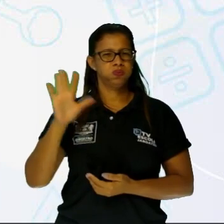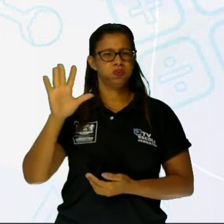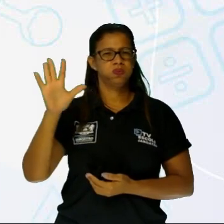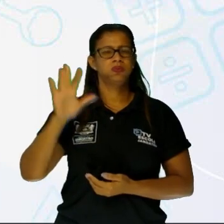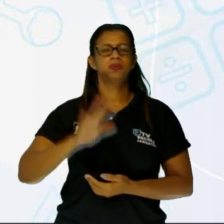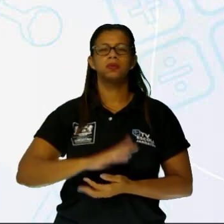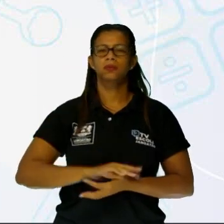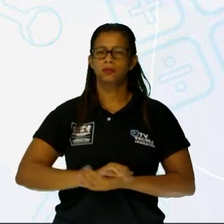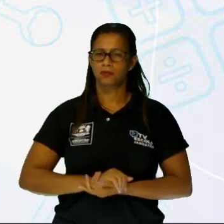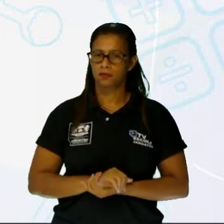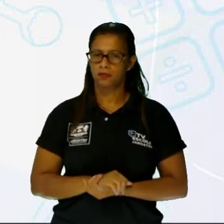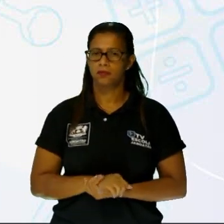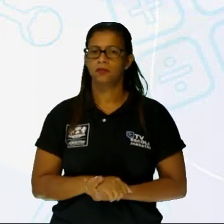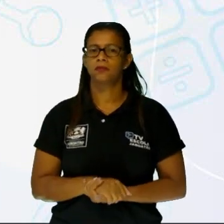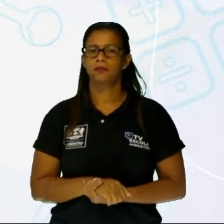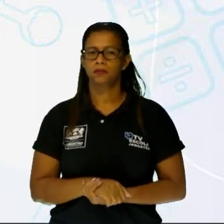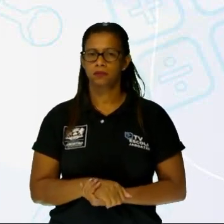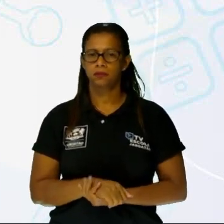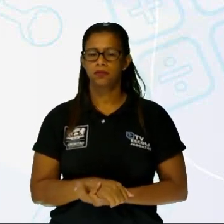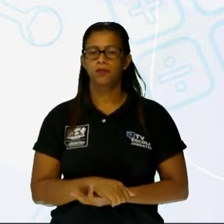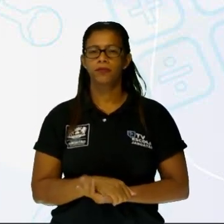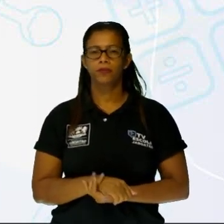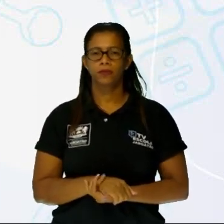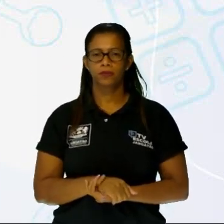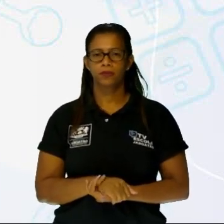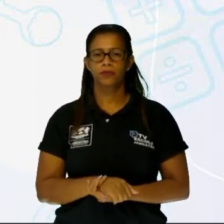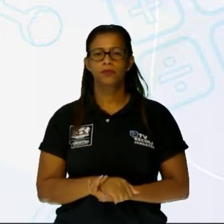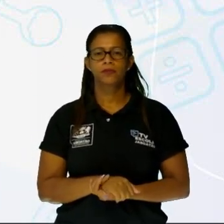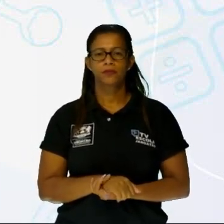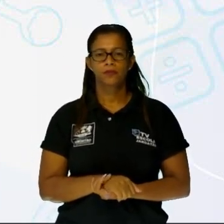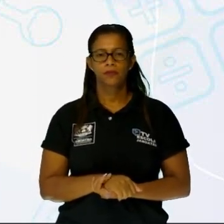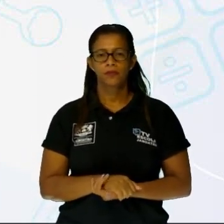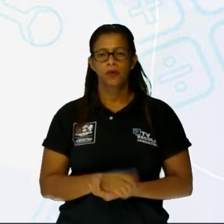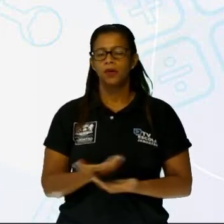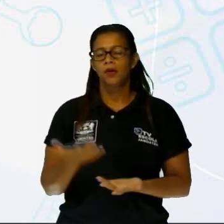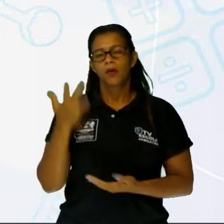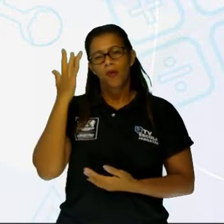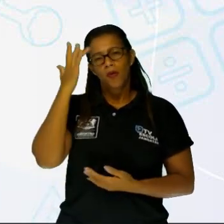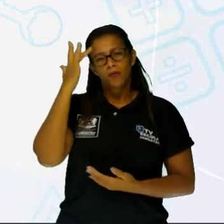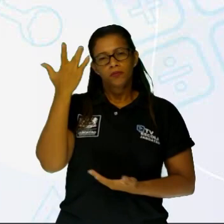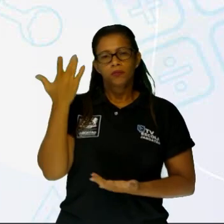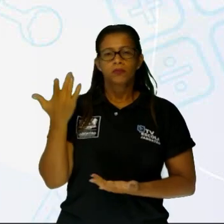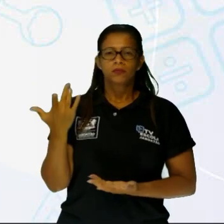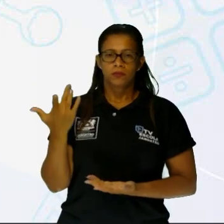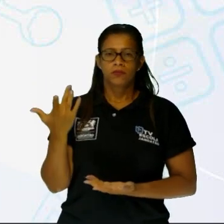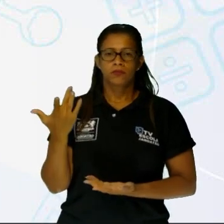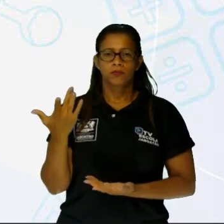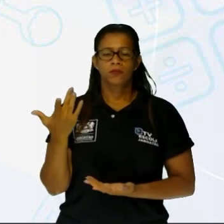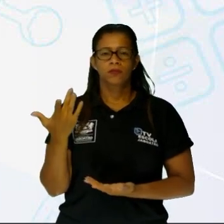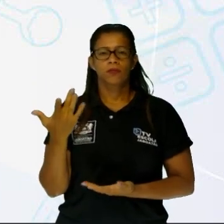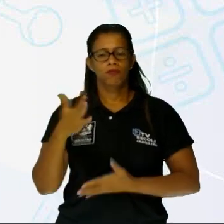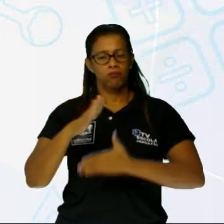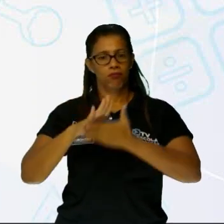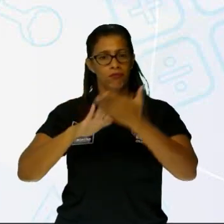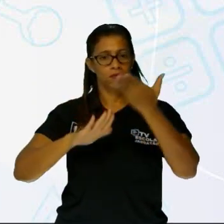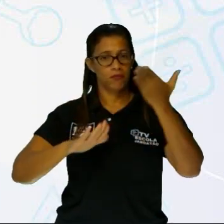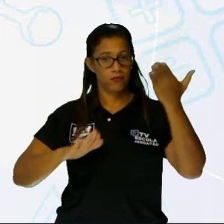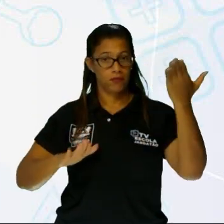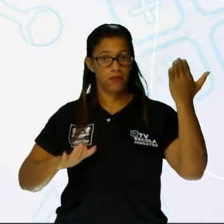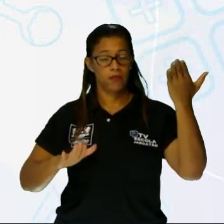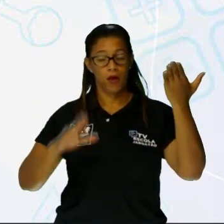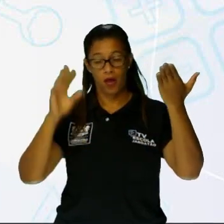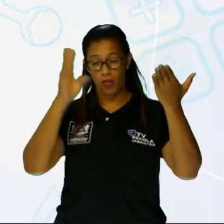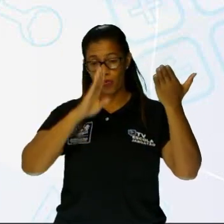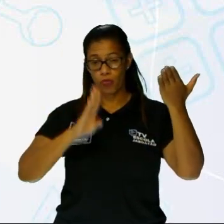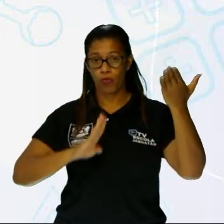sentido financeiro, certo, gente? Porque olha só, eu imagino que daqui para o Japão, como é longe, né, eu